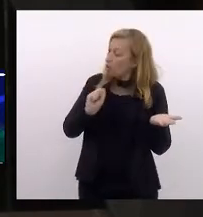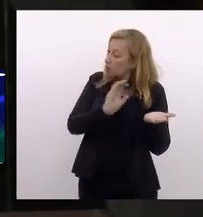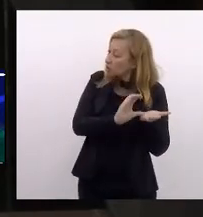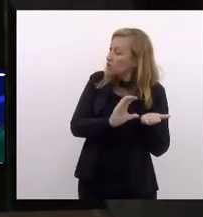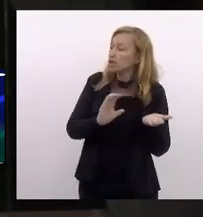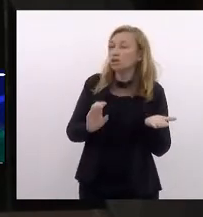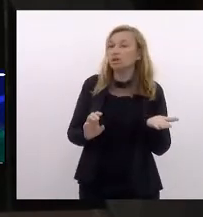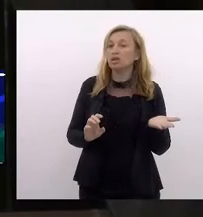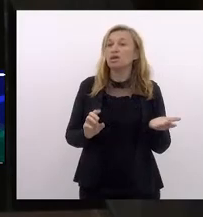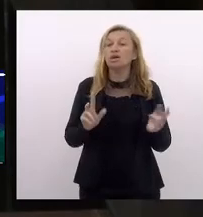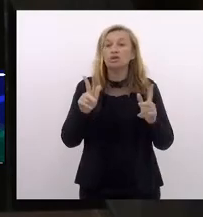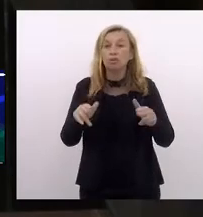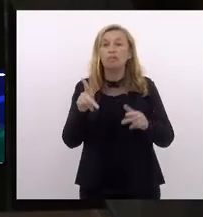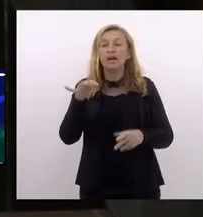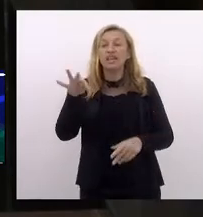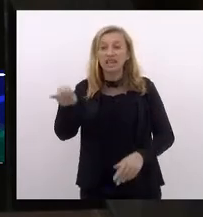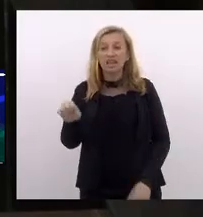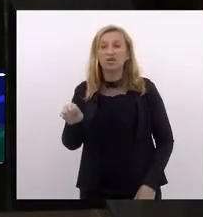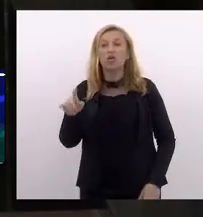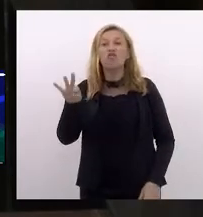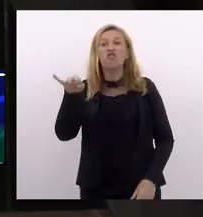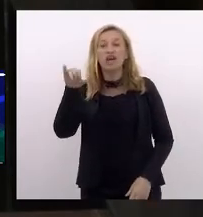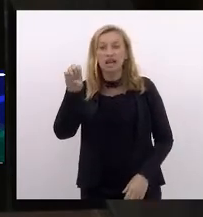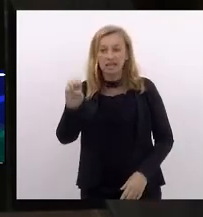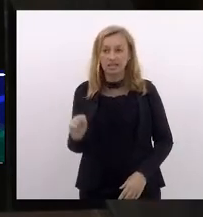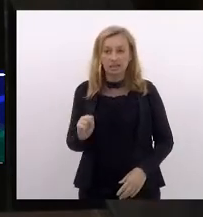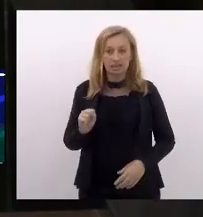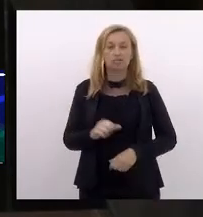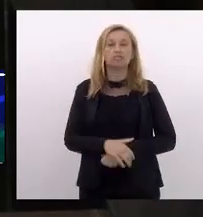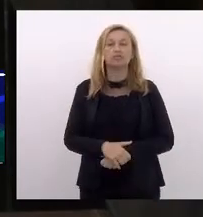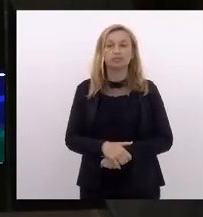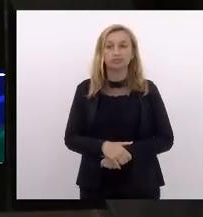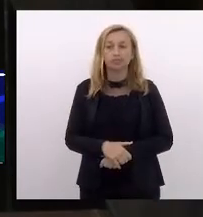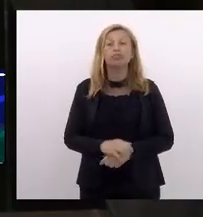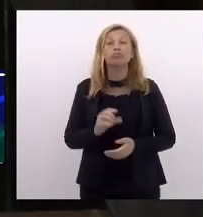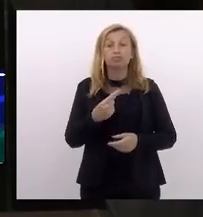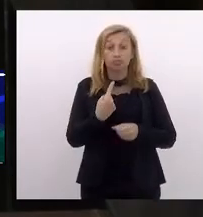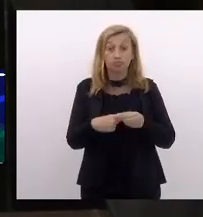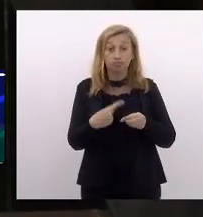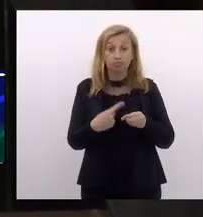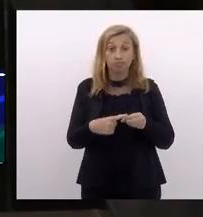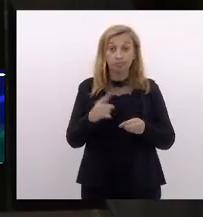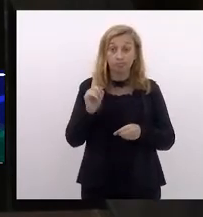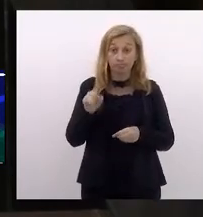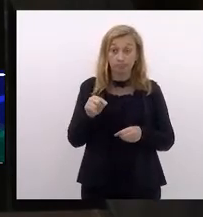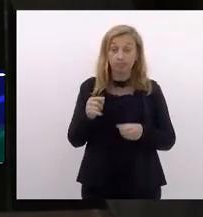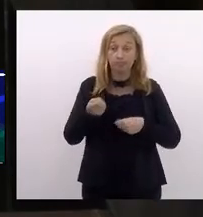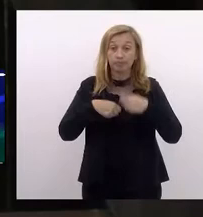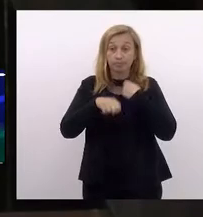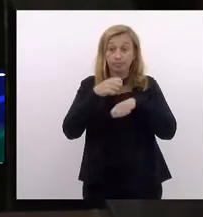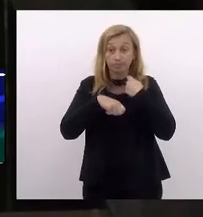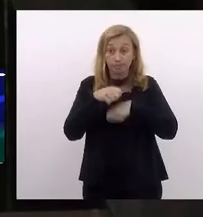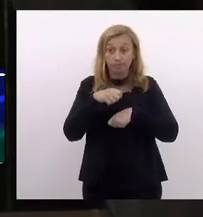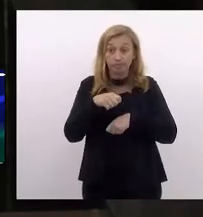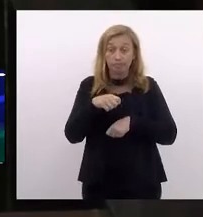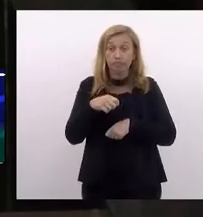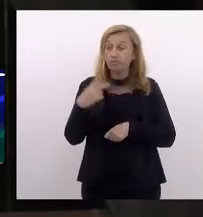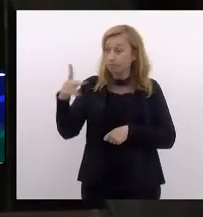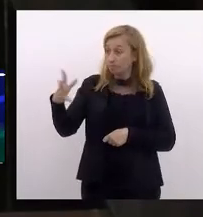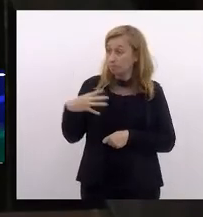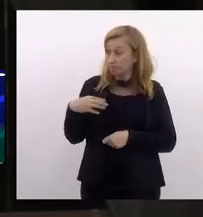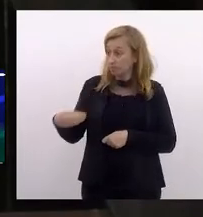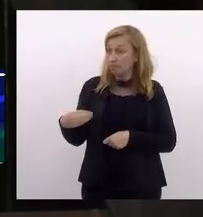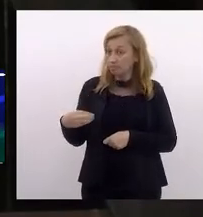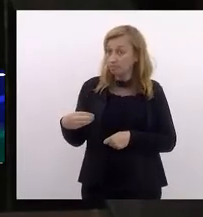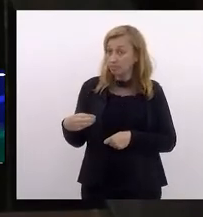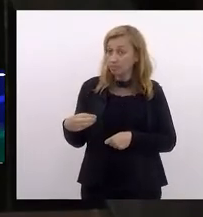como aconteceu em Paty do Alferes e a roupa de frio para tirar férias município que é que é administrado pelo filho de vossa